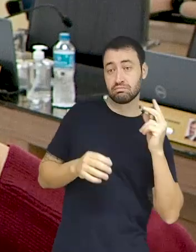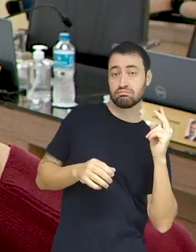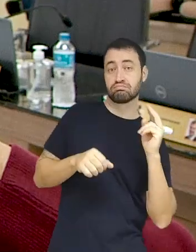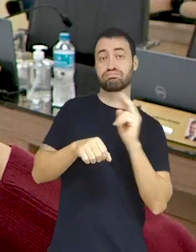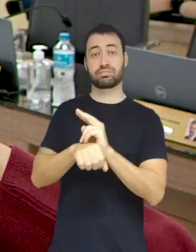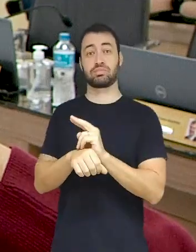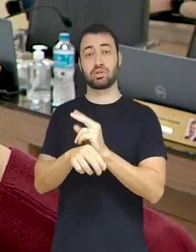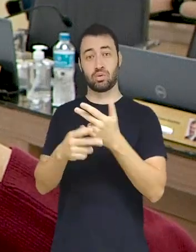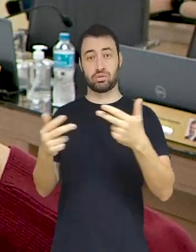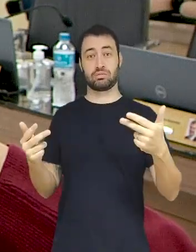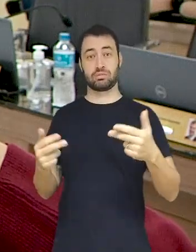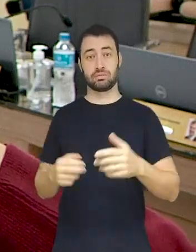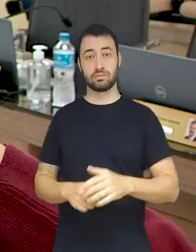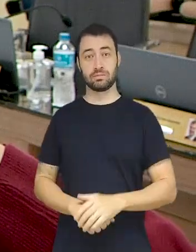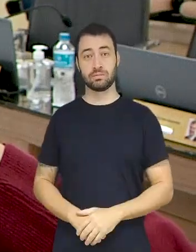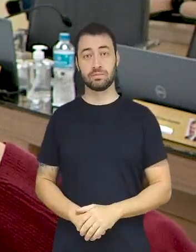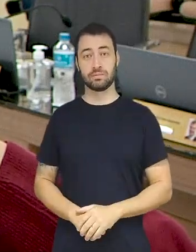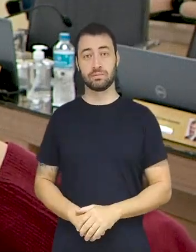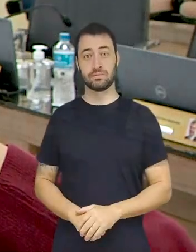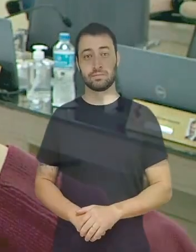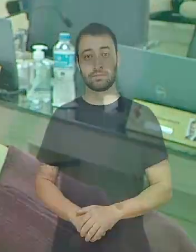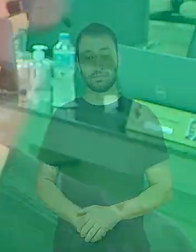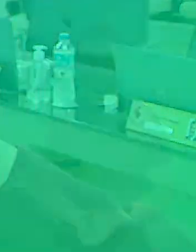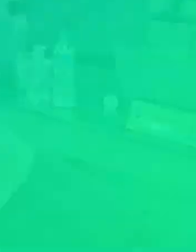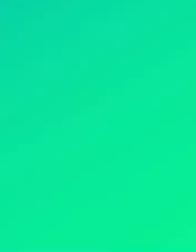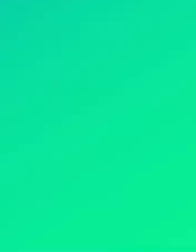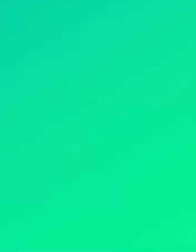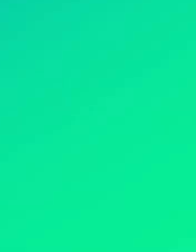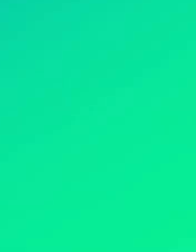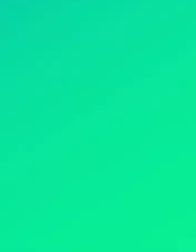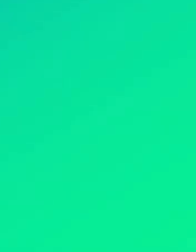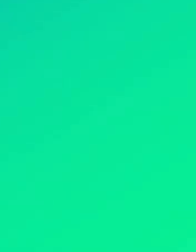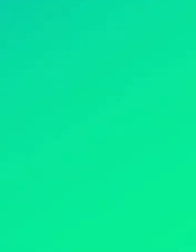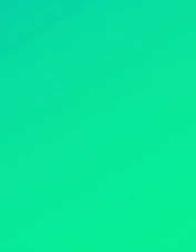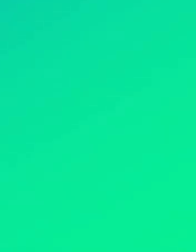ser feita e que tem toda a diferença em caso de uma emergência